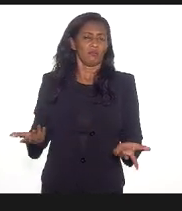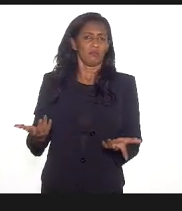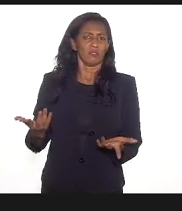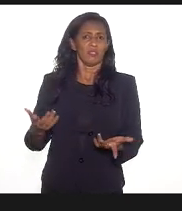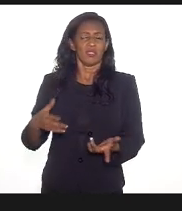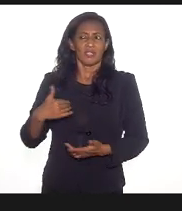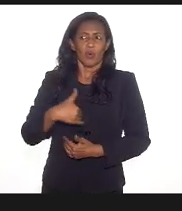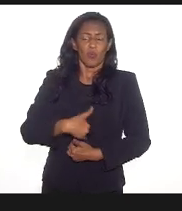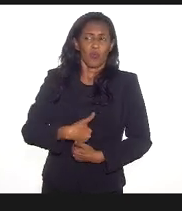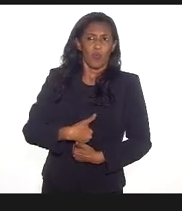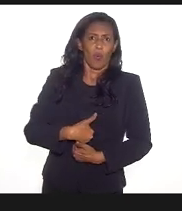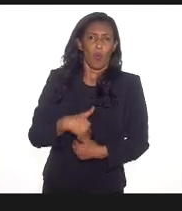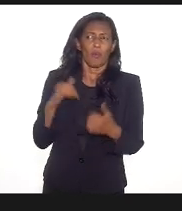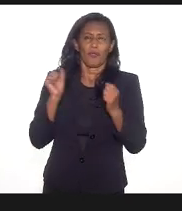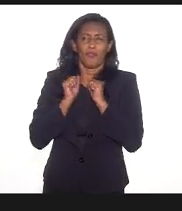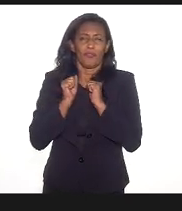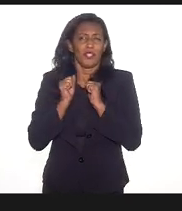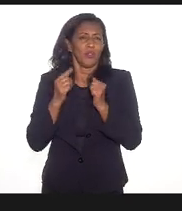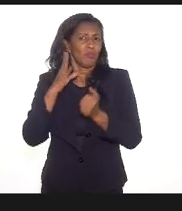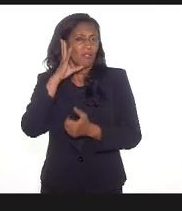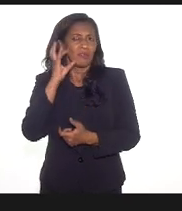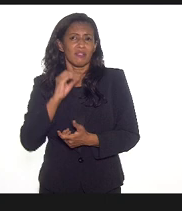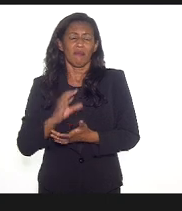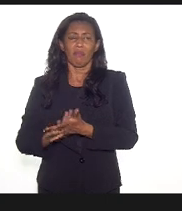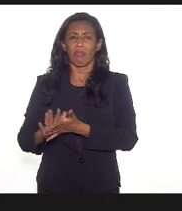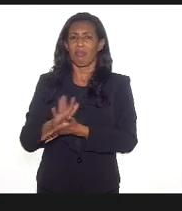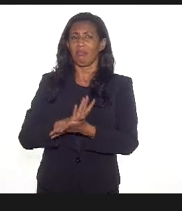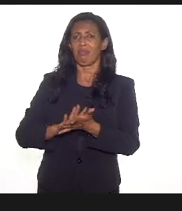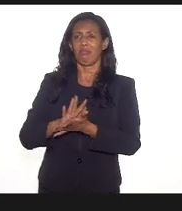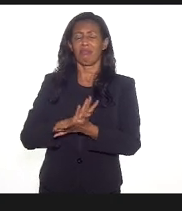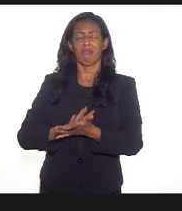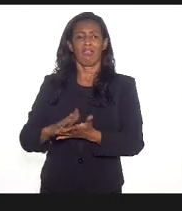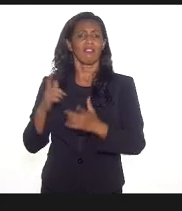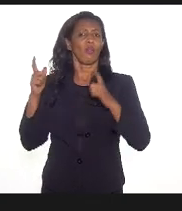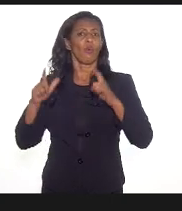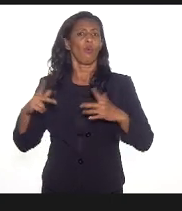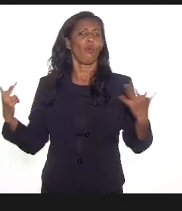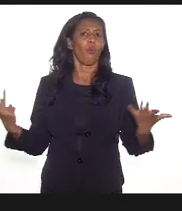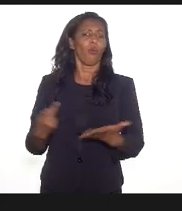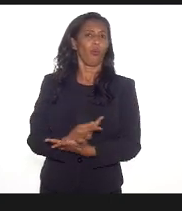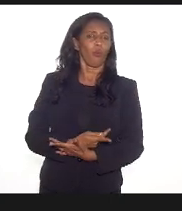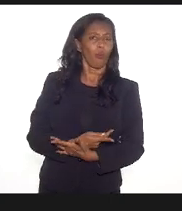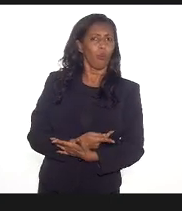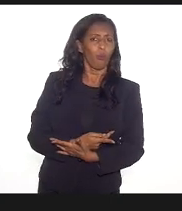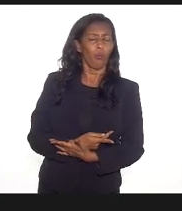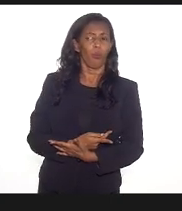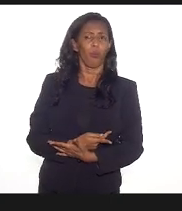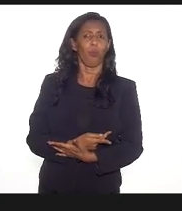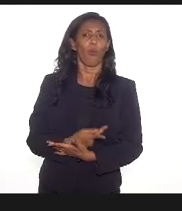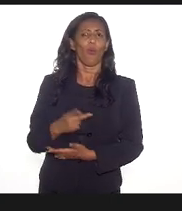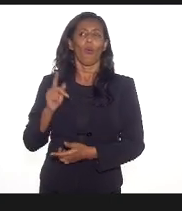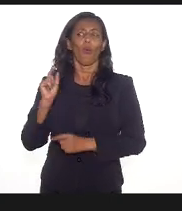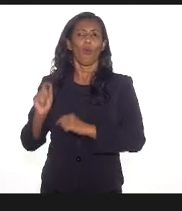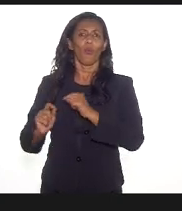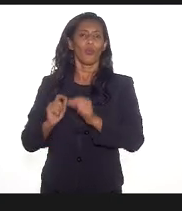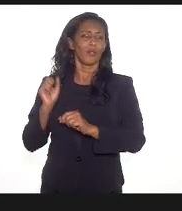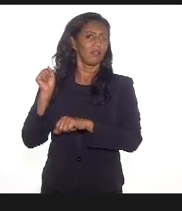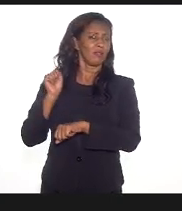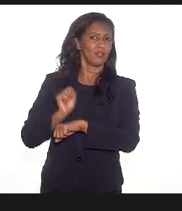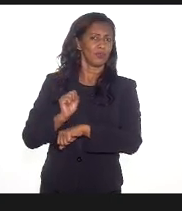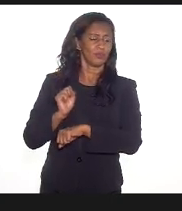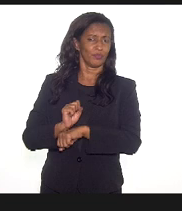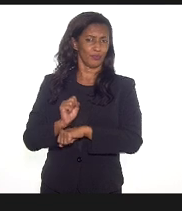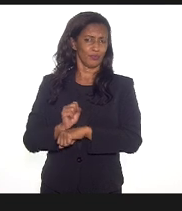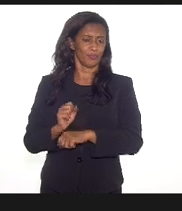está com fome, se está com frio, não saber qual o destino e o que aguarda e espera a